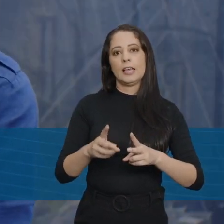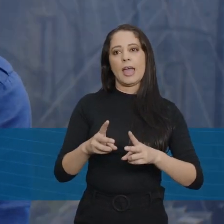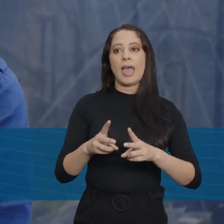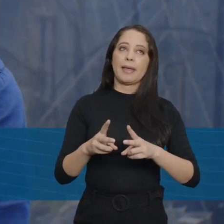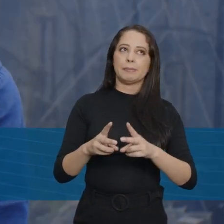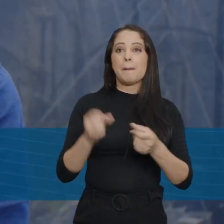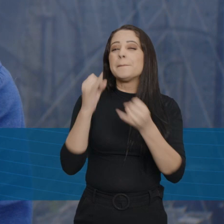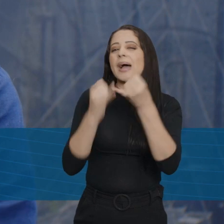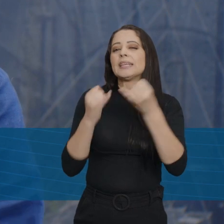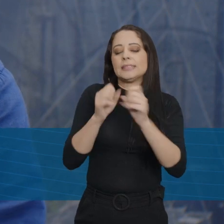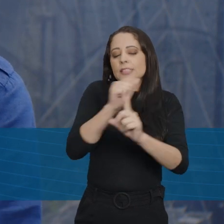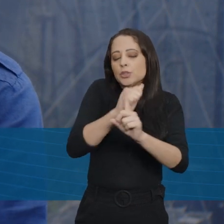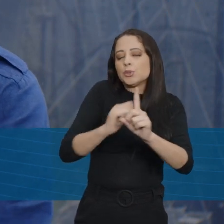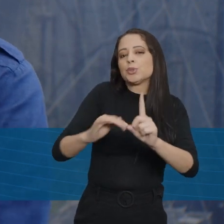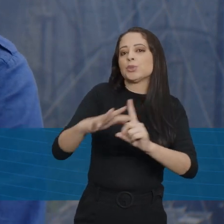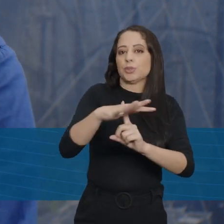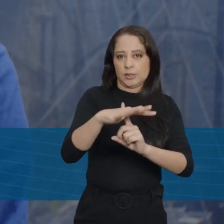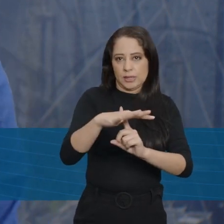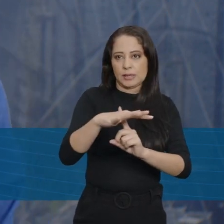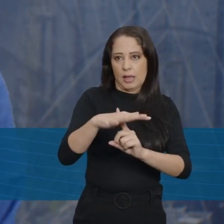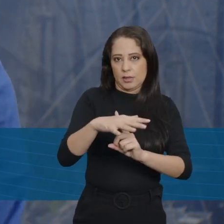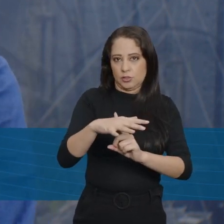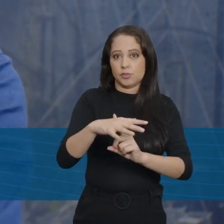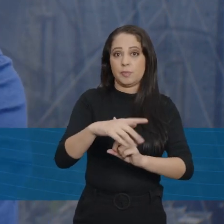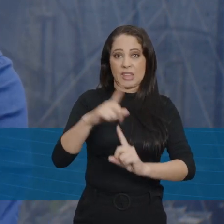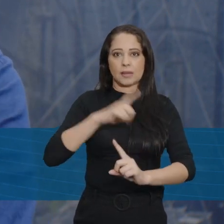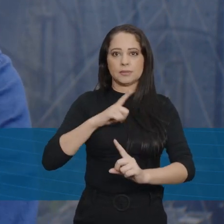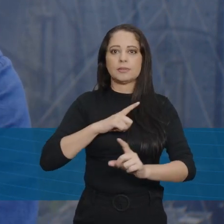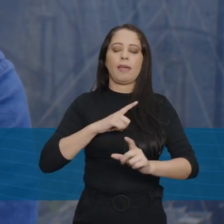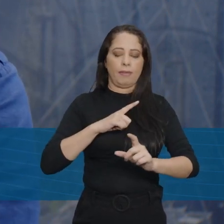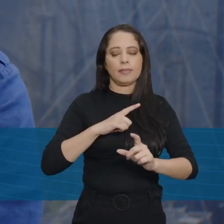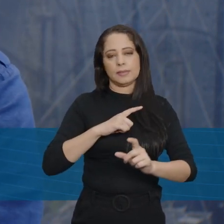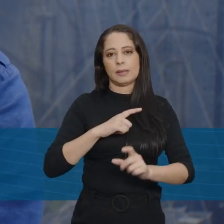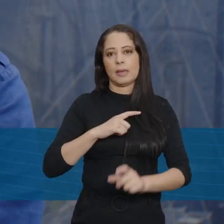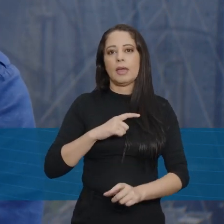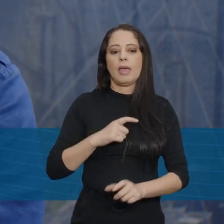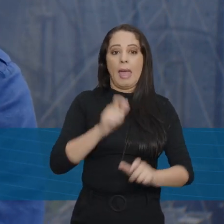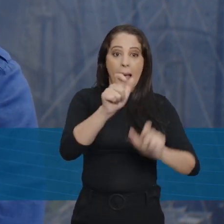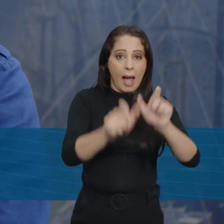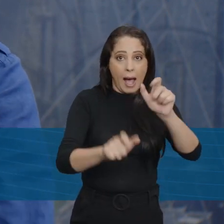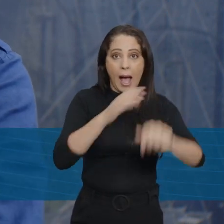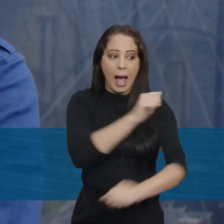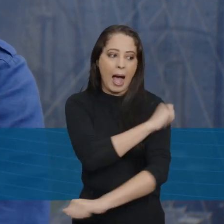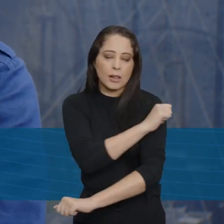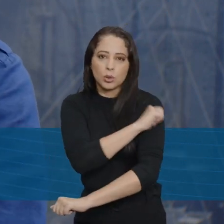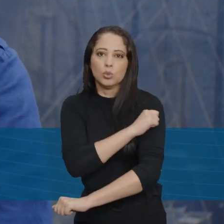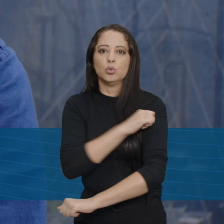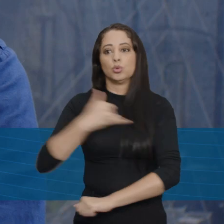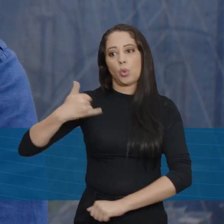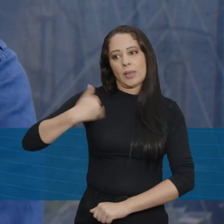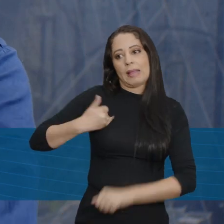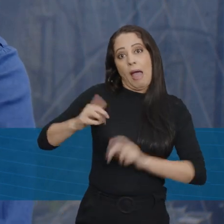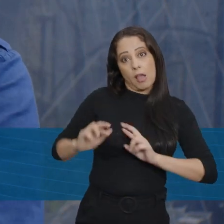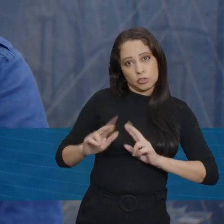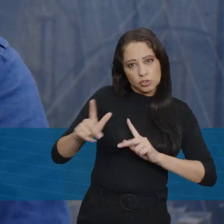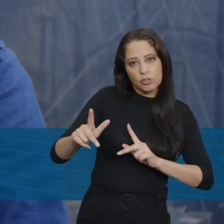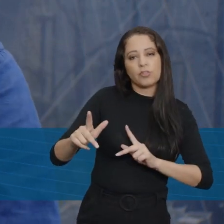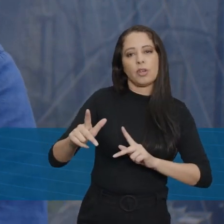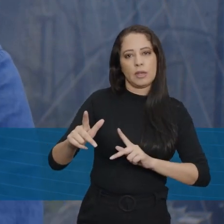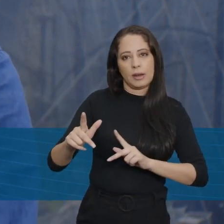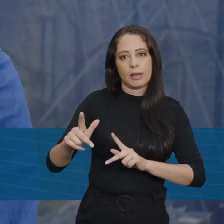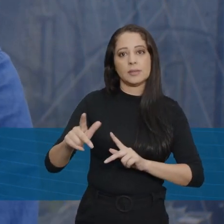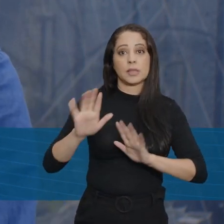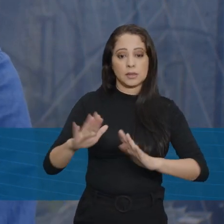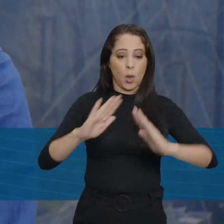nossa sociedade, né? Ela é uma mini sociedade. Ela tem as suas particularidades, claro, porque a gente está falando de idades, a gente está falando de